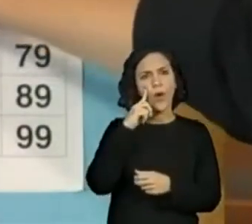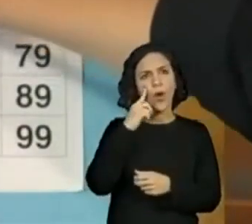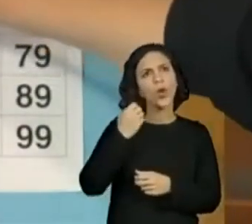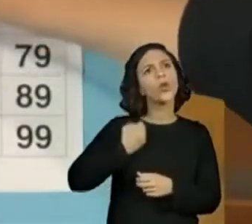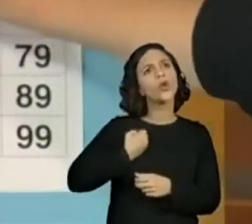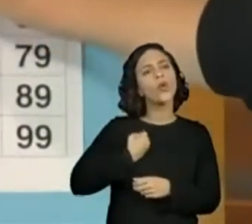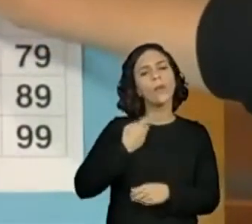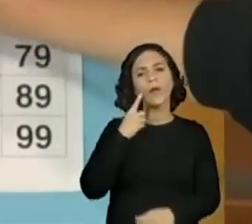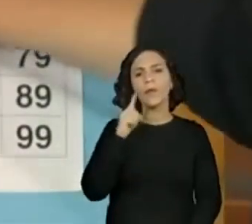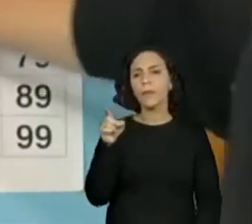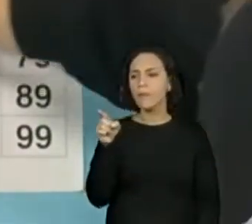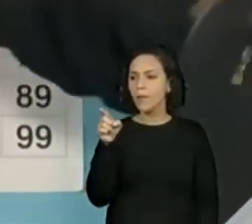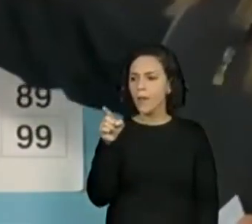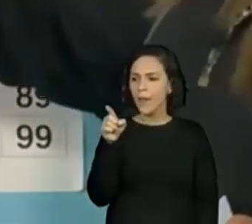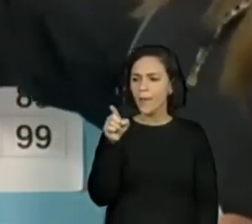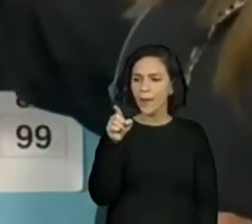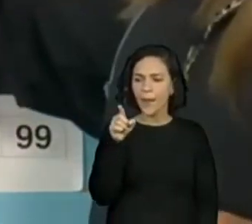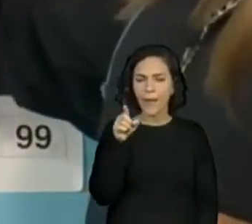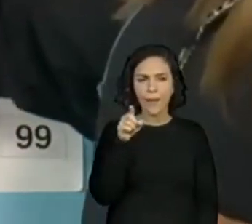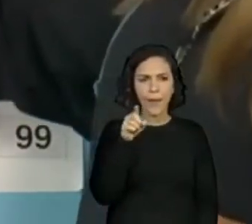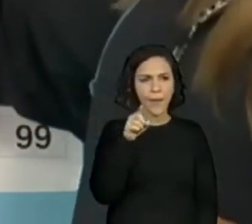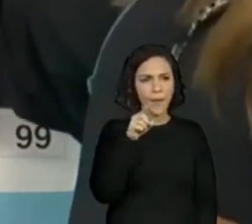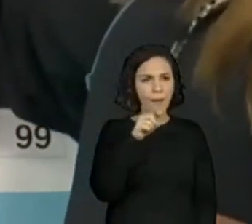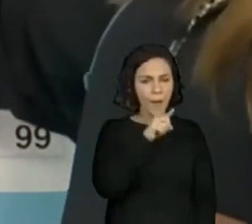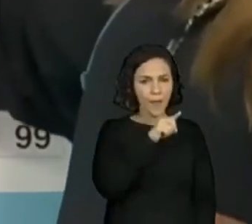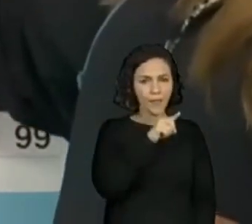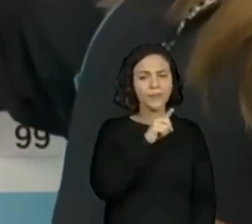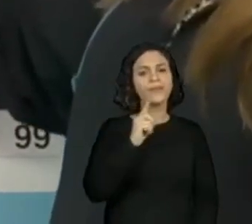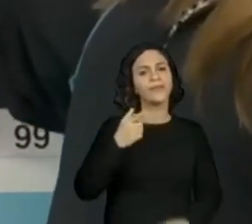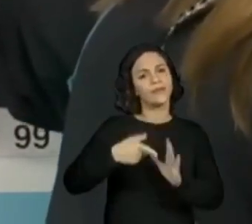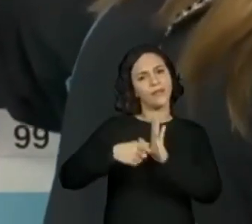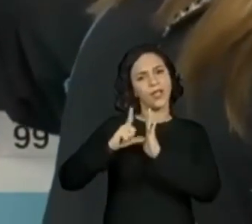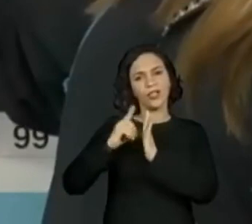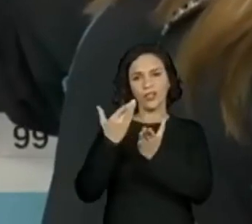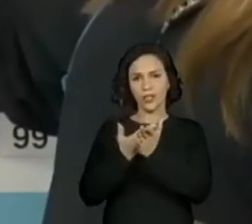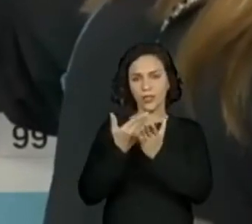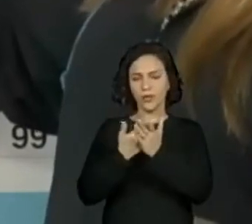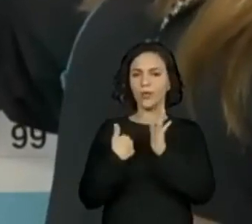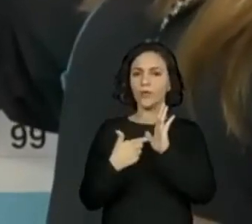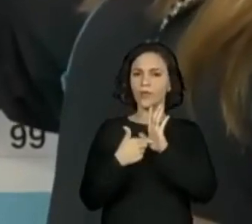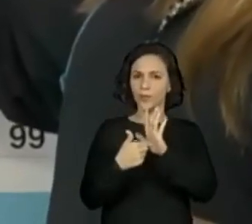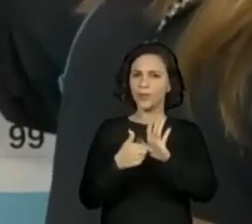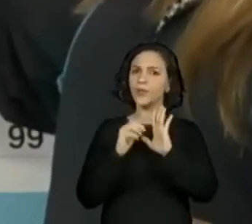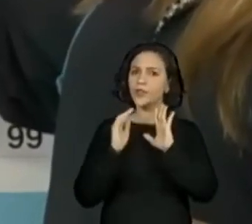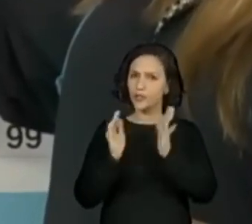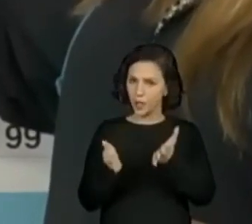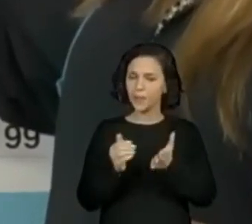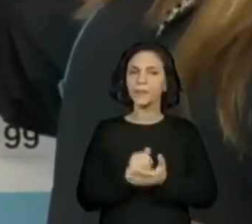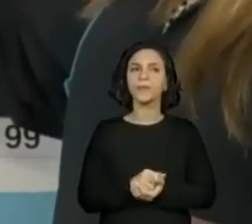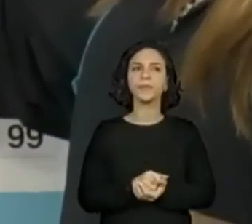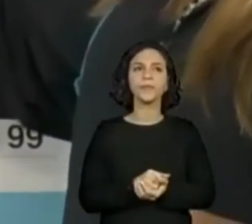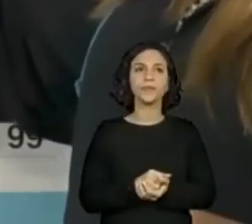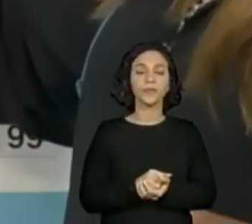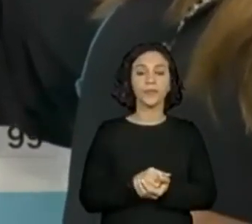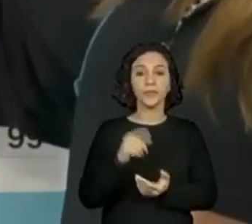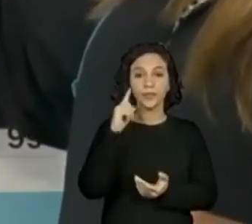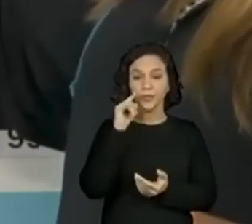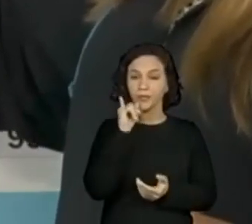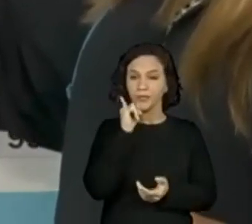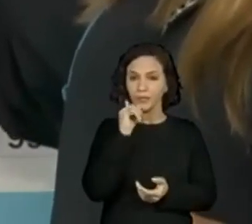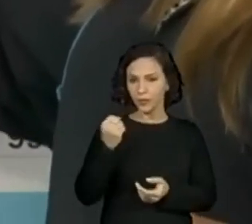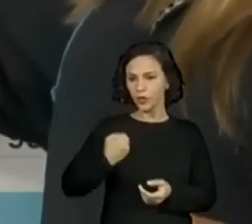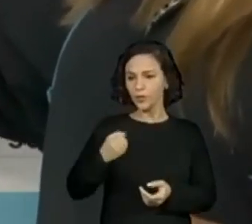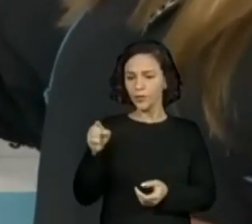estão dispostos, nós percebemos, como já vimos numa aula anterior, que o próximo